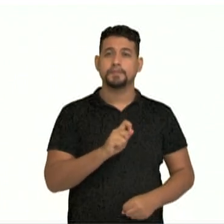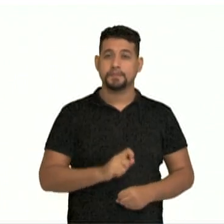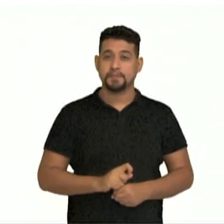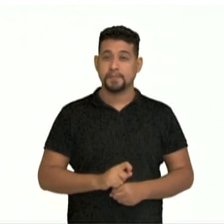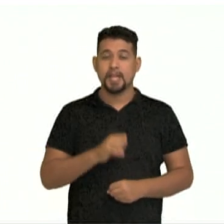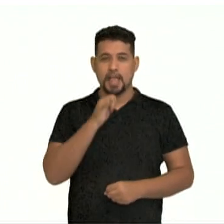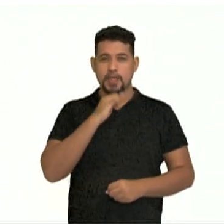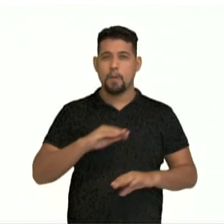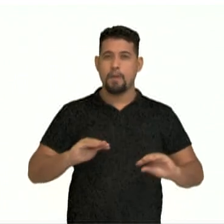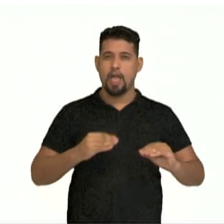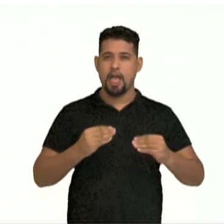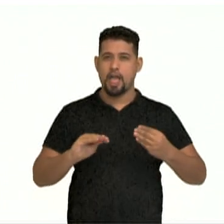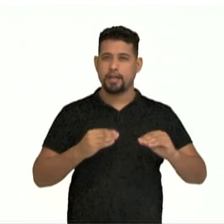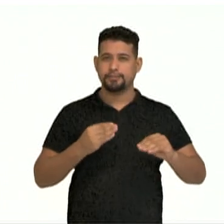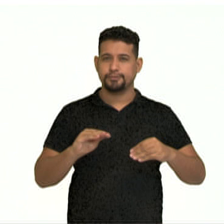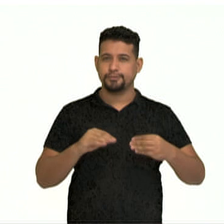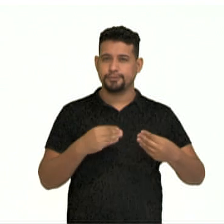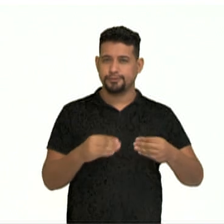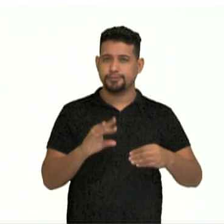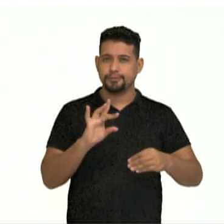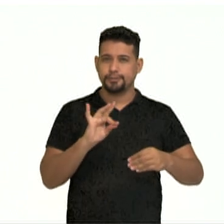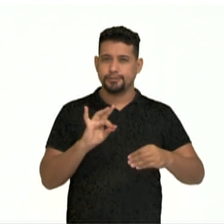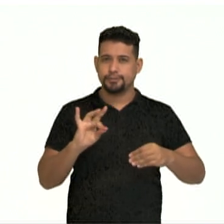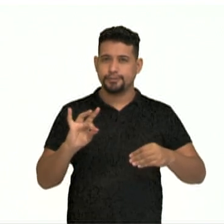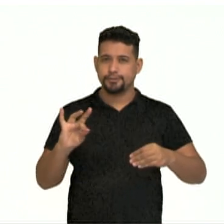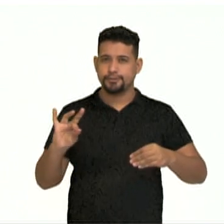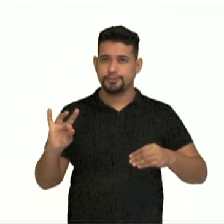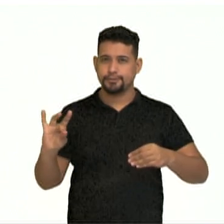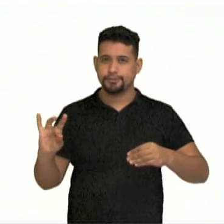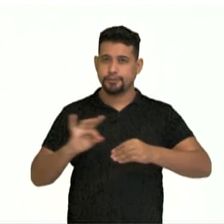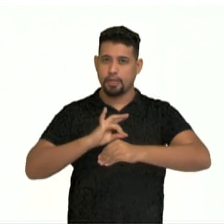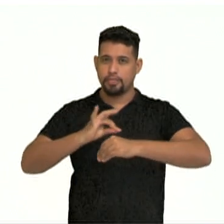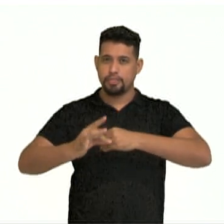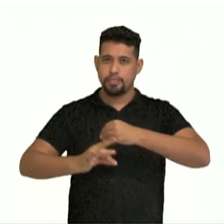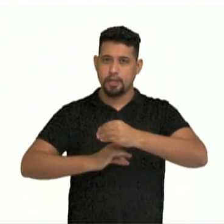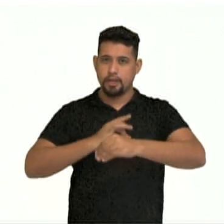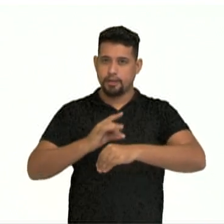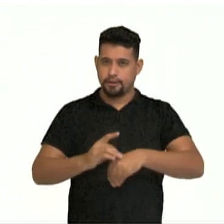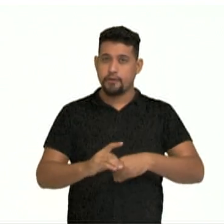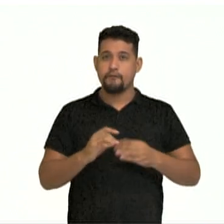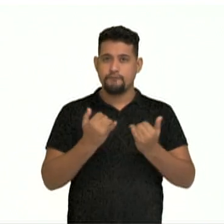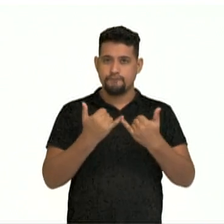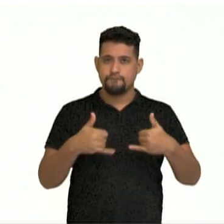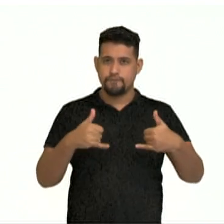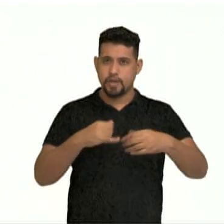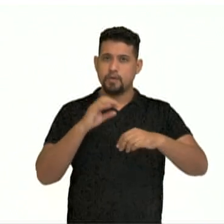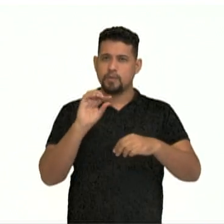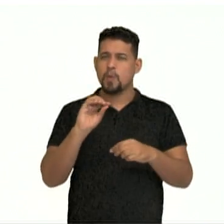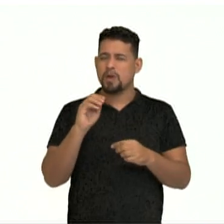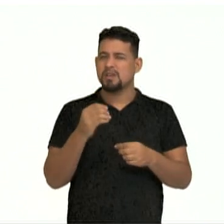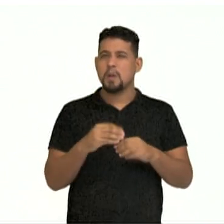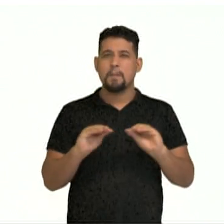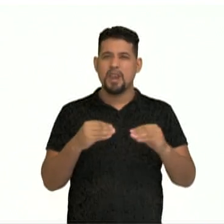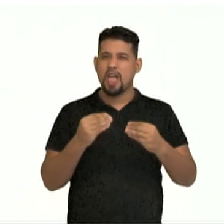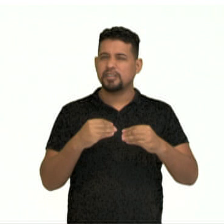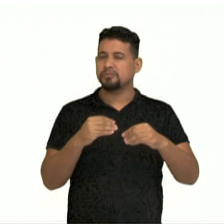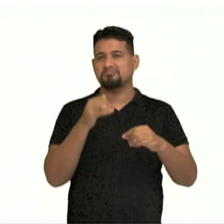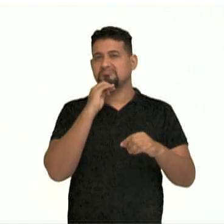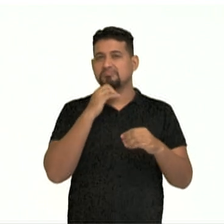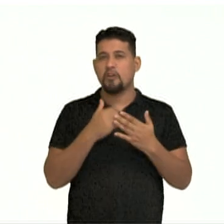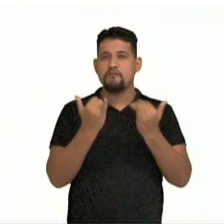de plástico que está em volta do fio condutor, a fiação de luz, né? Você tem